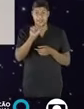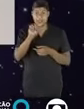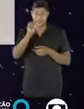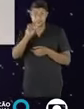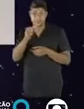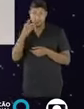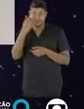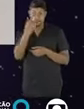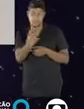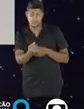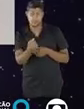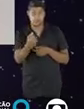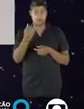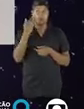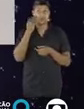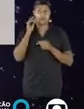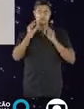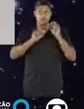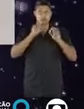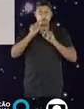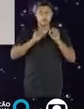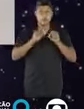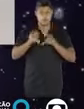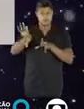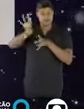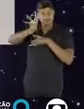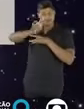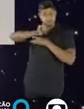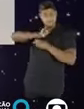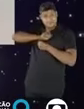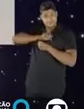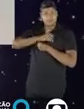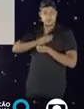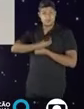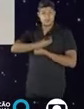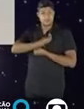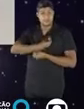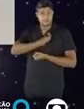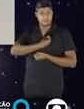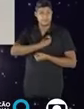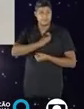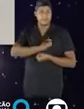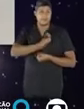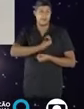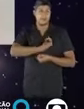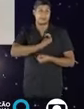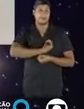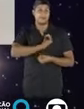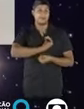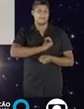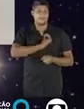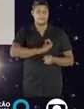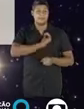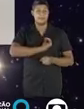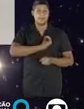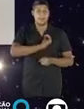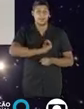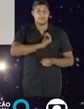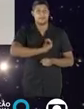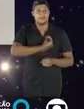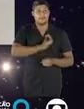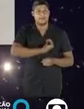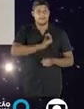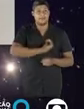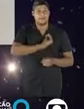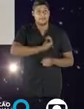e tal. Quando você entende esse tipo de contaminação, esse residual que vai ficar na gente, né, abre um novo leque na sua